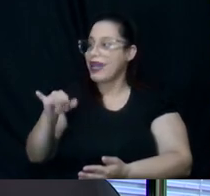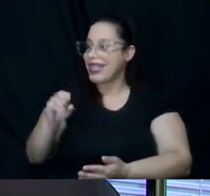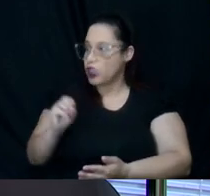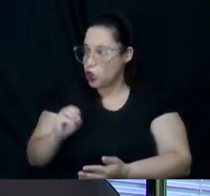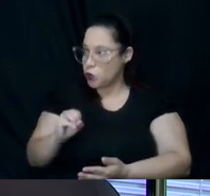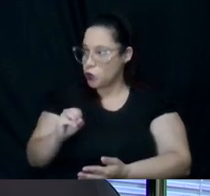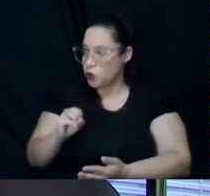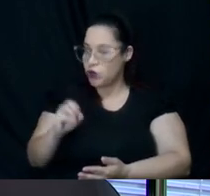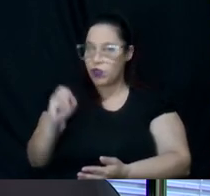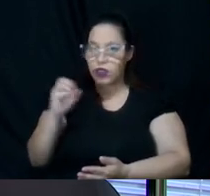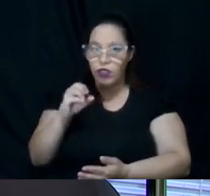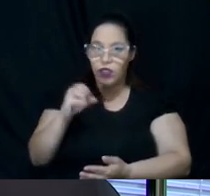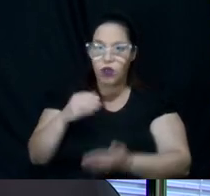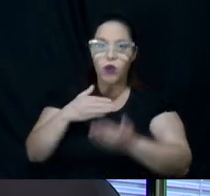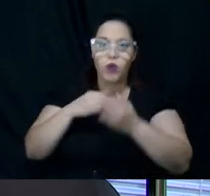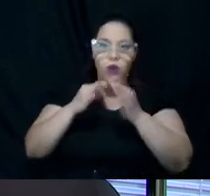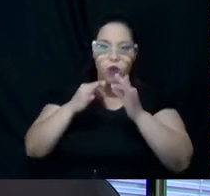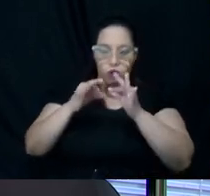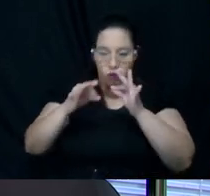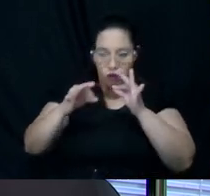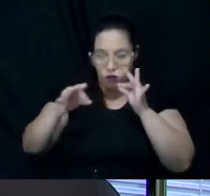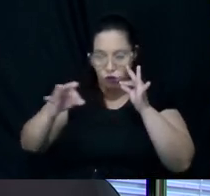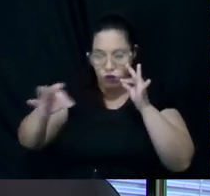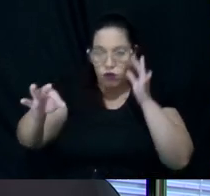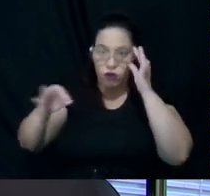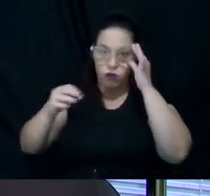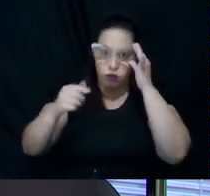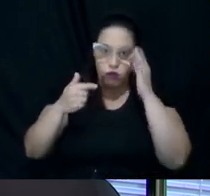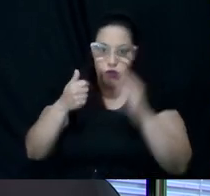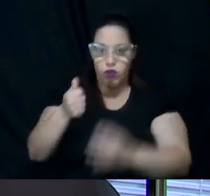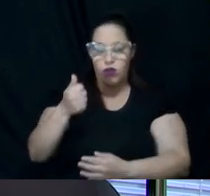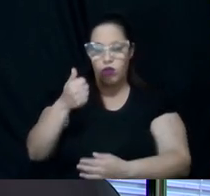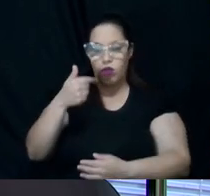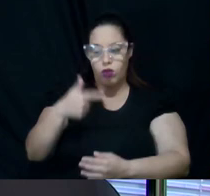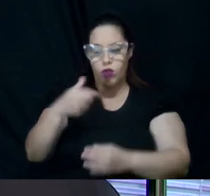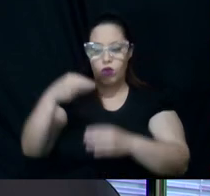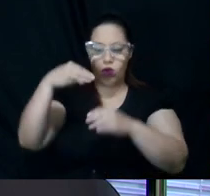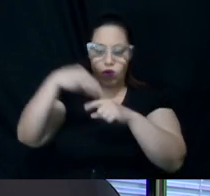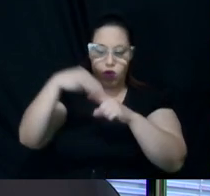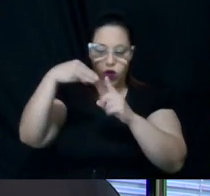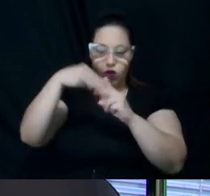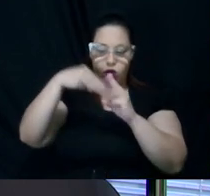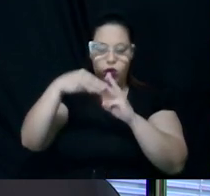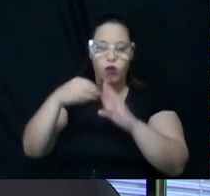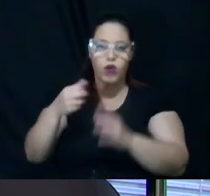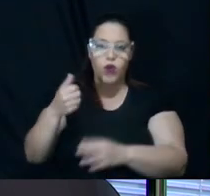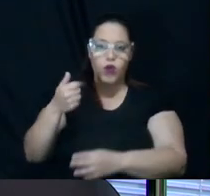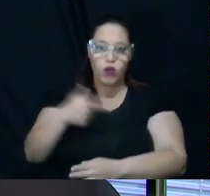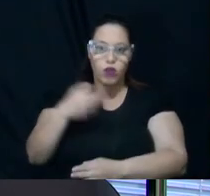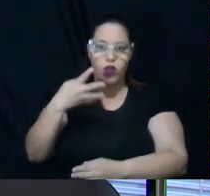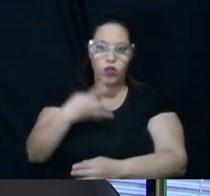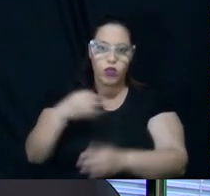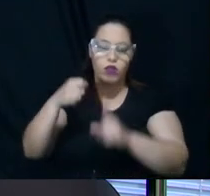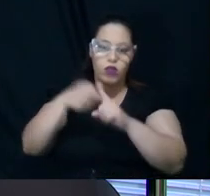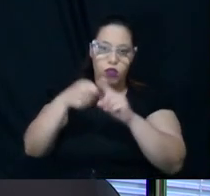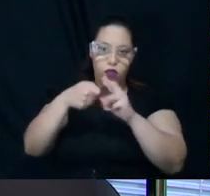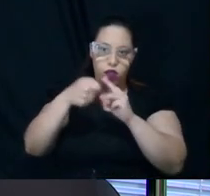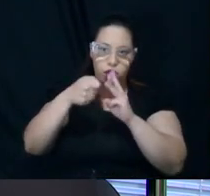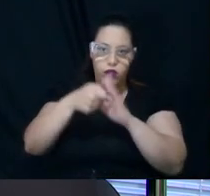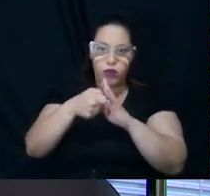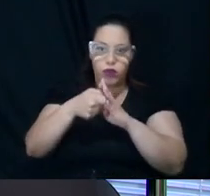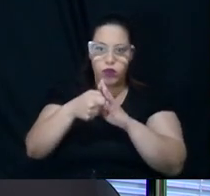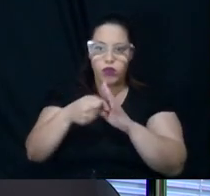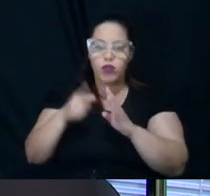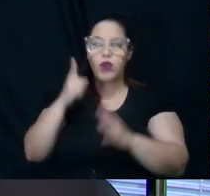período mais longo, né? Podendo ser por 12 meses, 24, 36 meses, E aí você vai ter que realmente analisar o fluxo